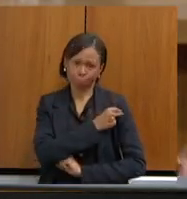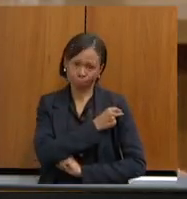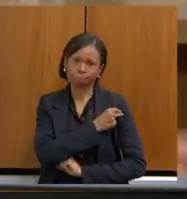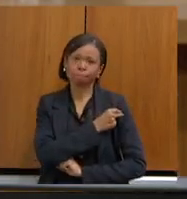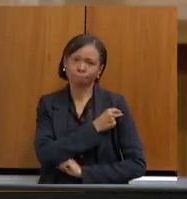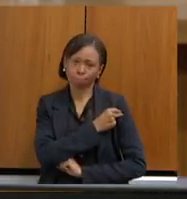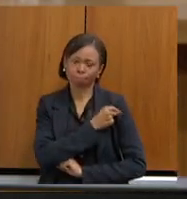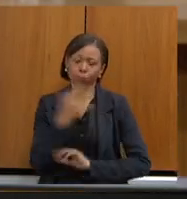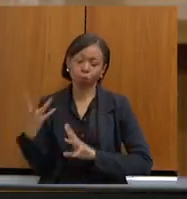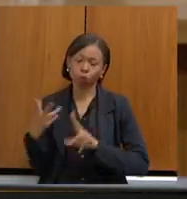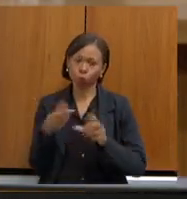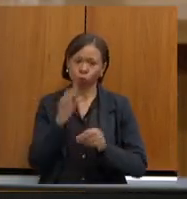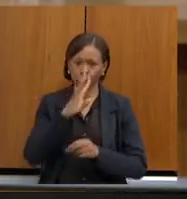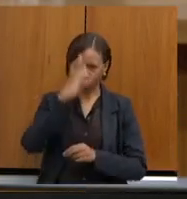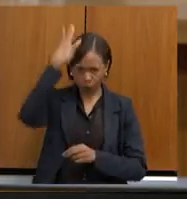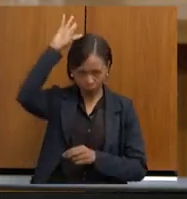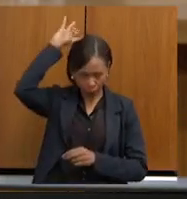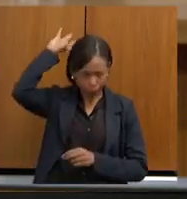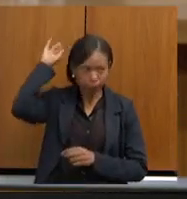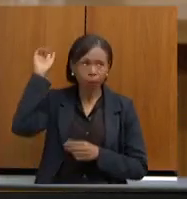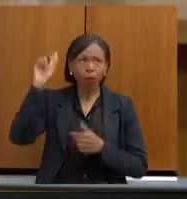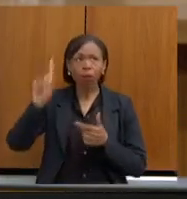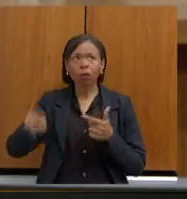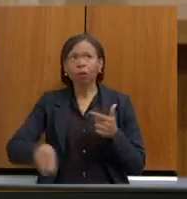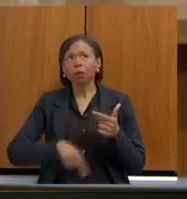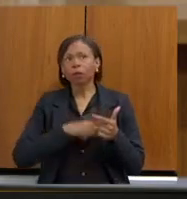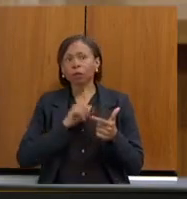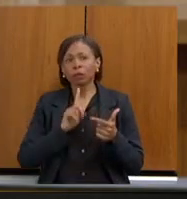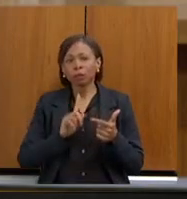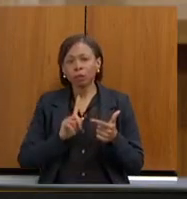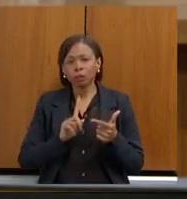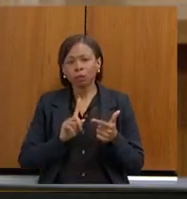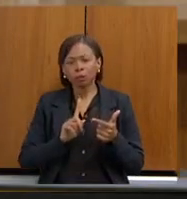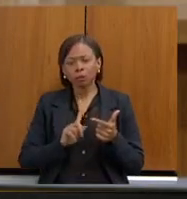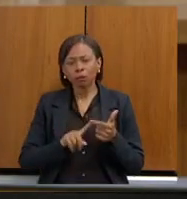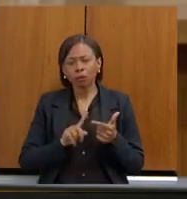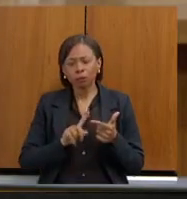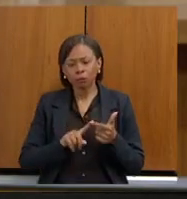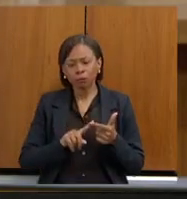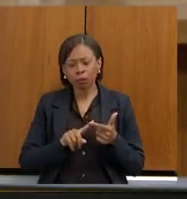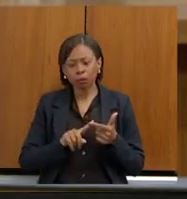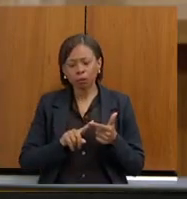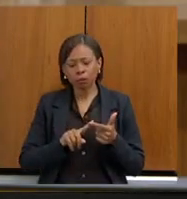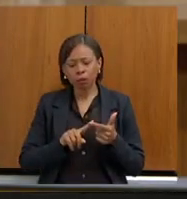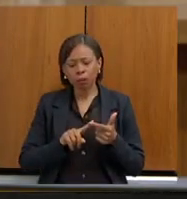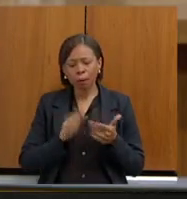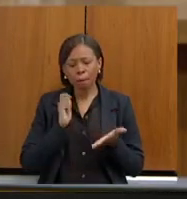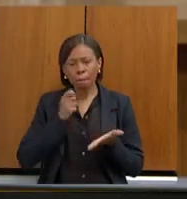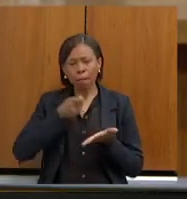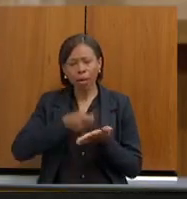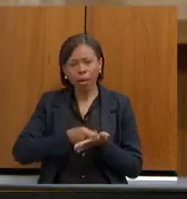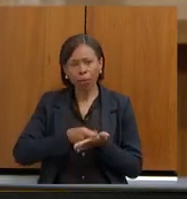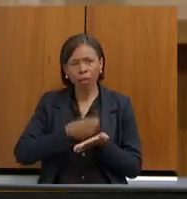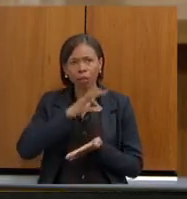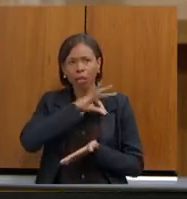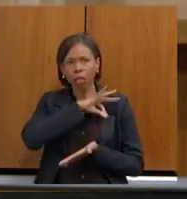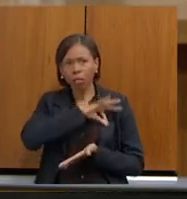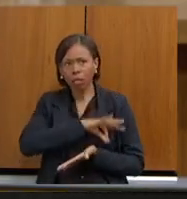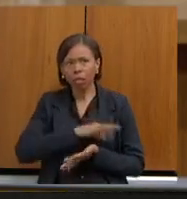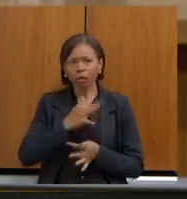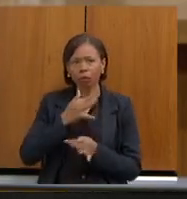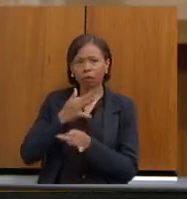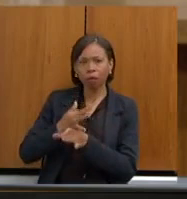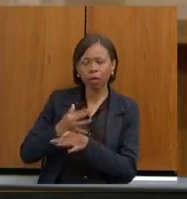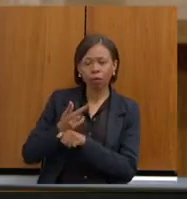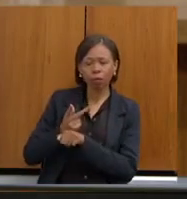isso segundo. No que se refere à pagamento de diárias férias-prêmio e